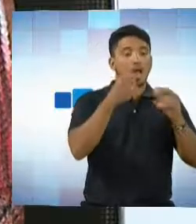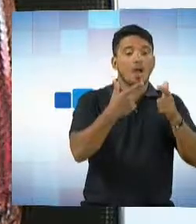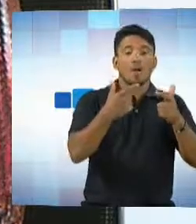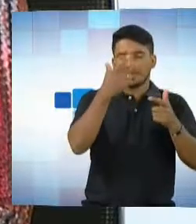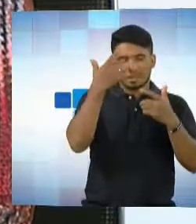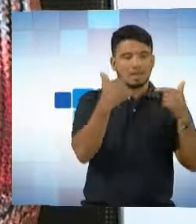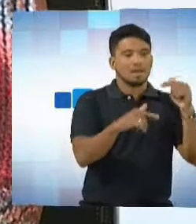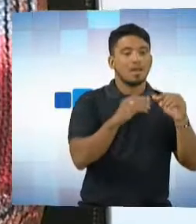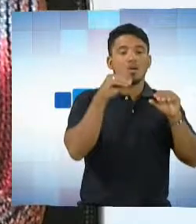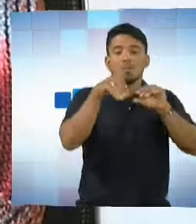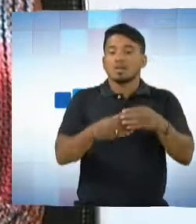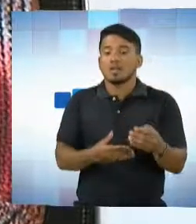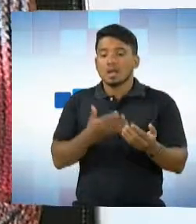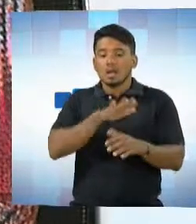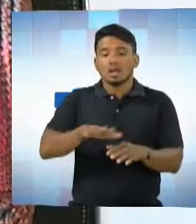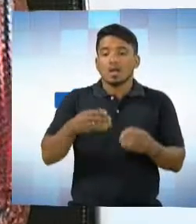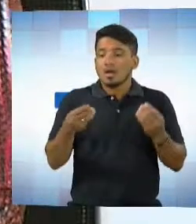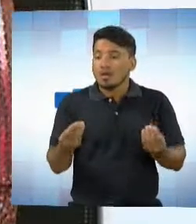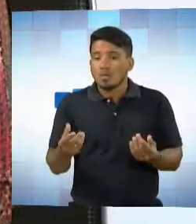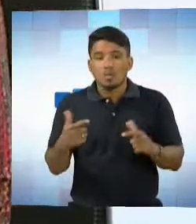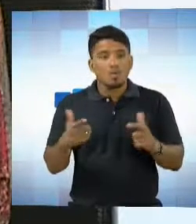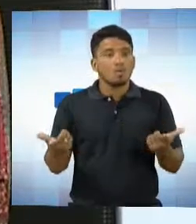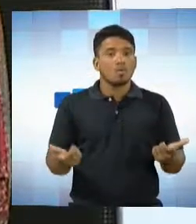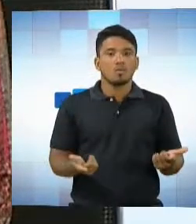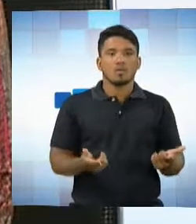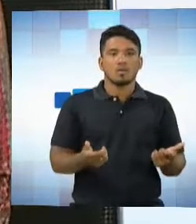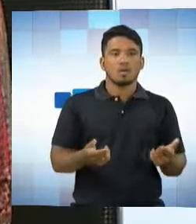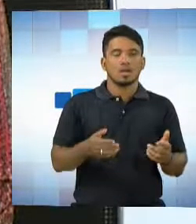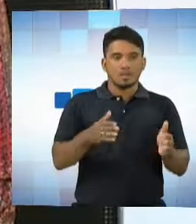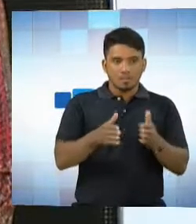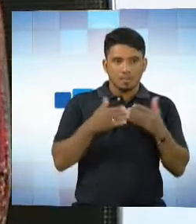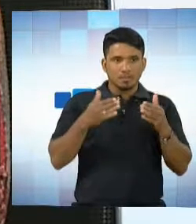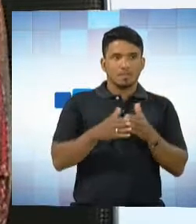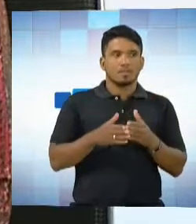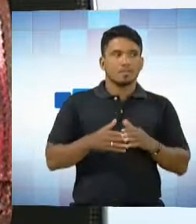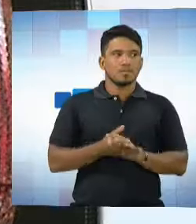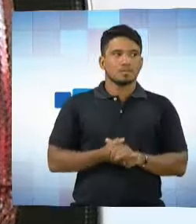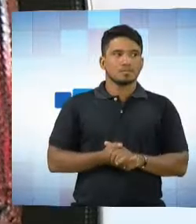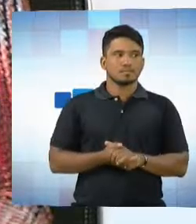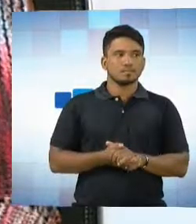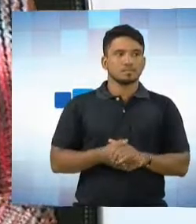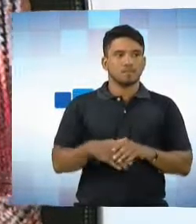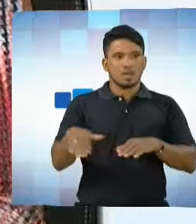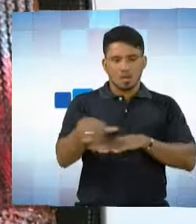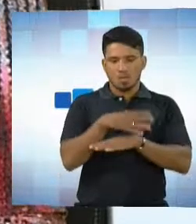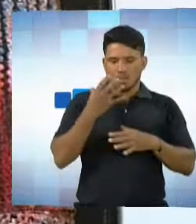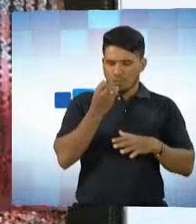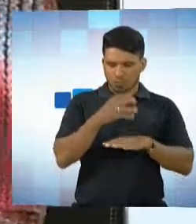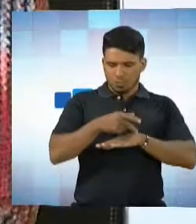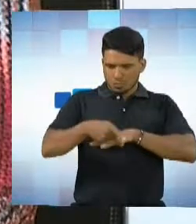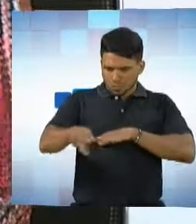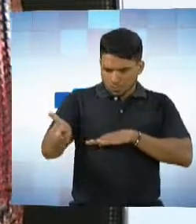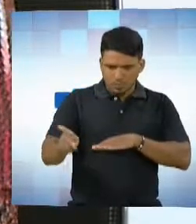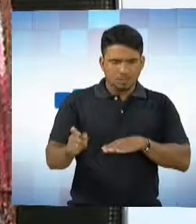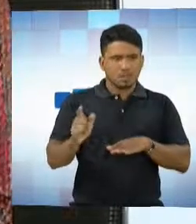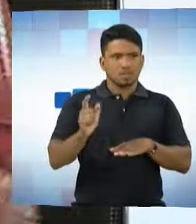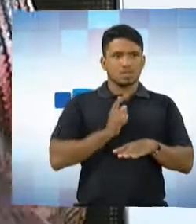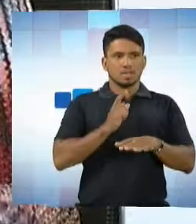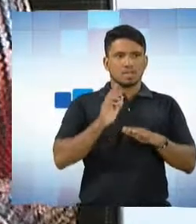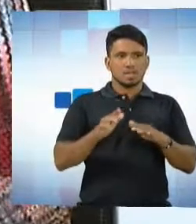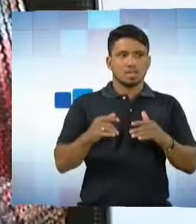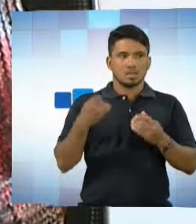algum lugar de segurança. Então, elas pedem muito, geralmente nas matérias que eu faço, creche e calçamento, porque elas querem uma rua calçada, pavimentada, porque